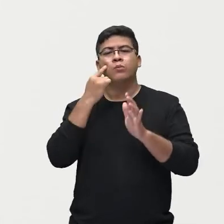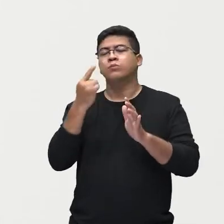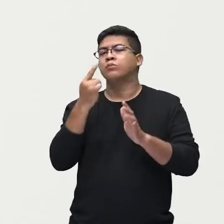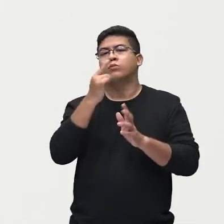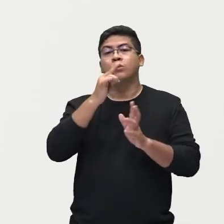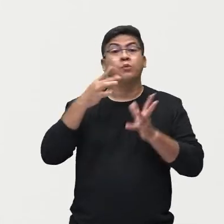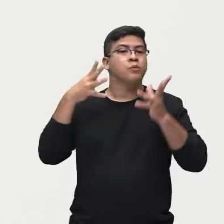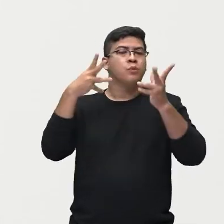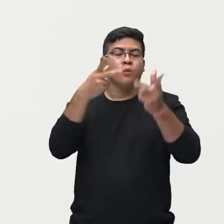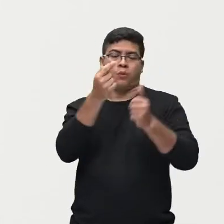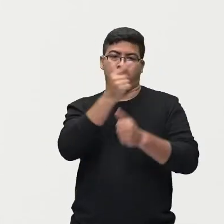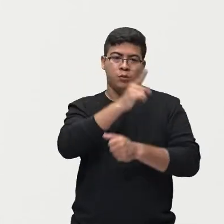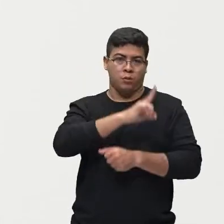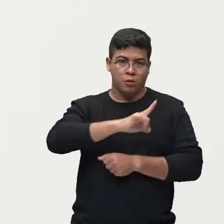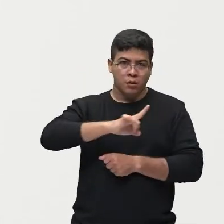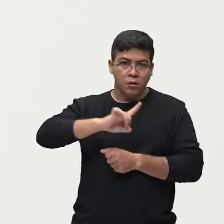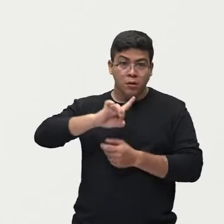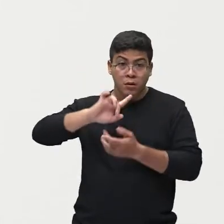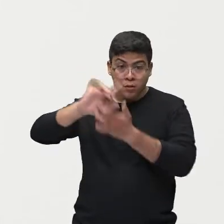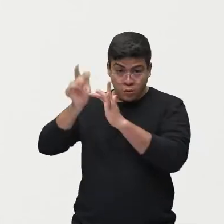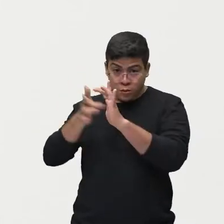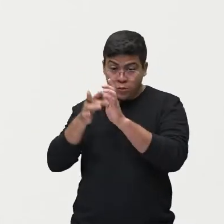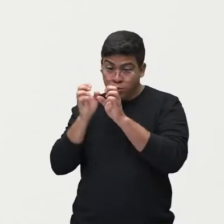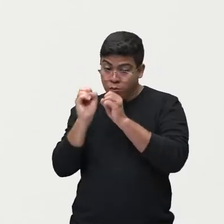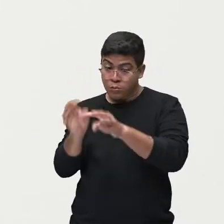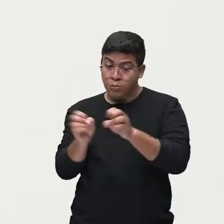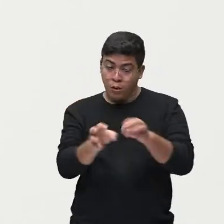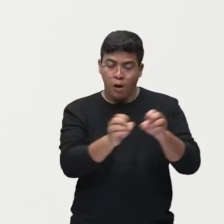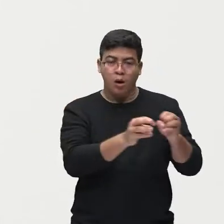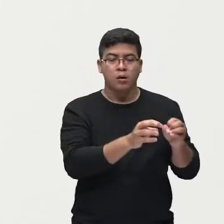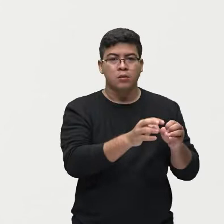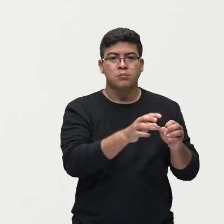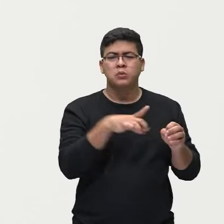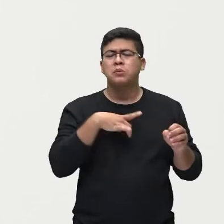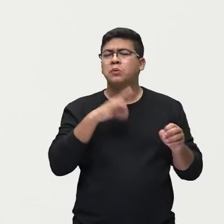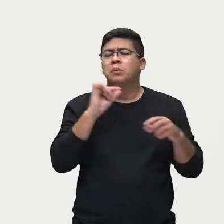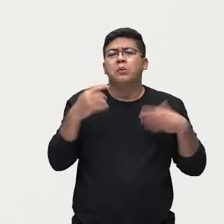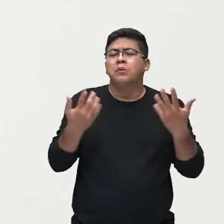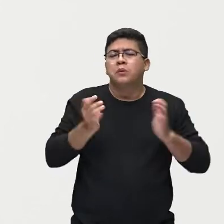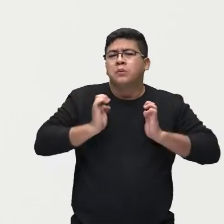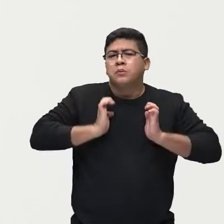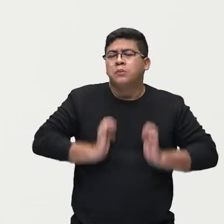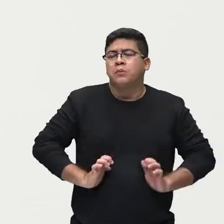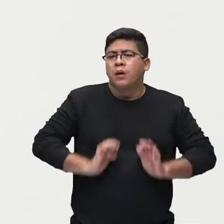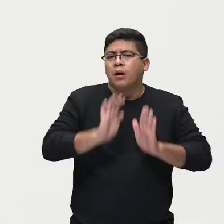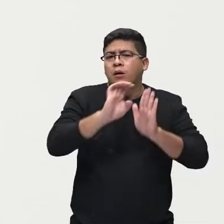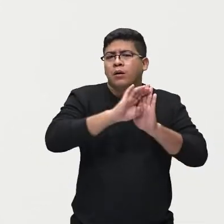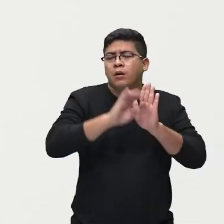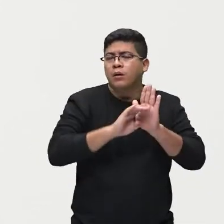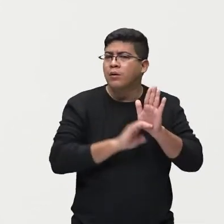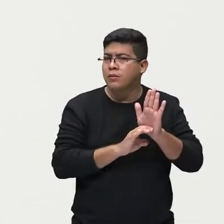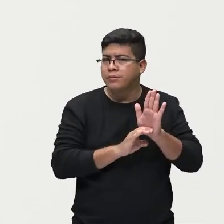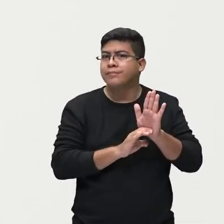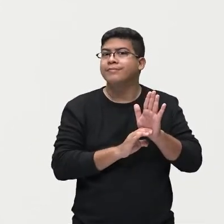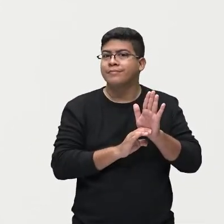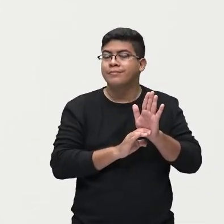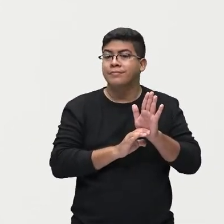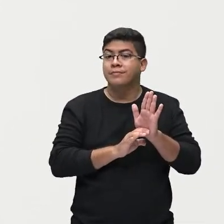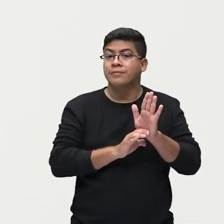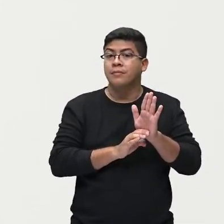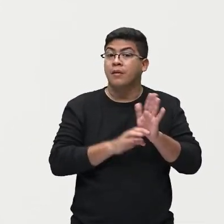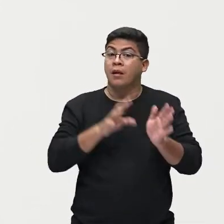Jesus ensinou. E qual foi o parâmetro ético de Jesus? Né? Amar a